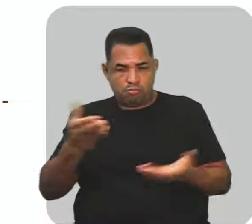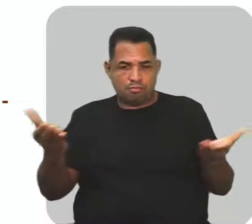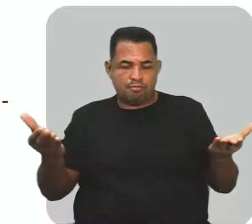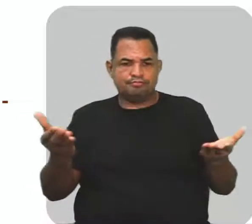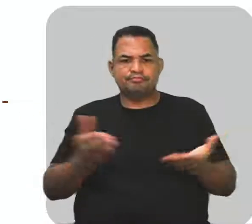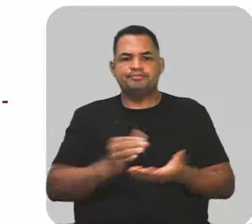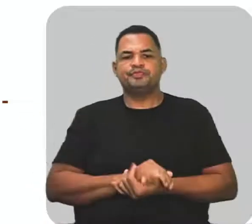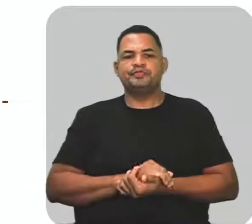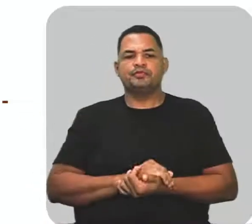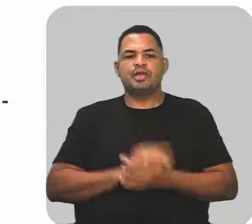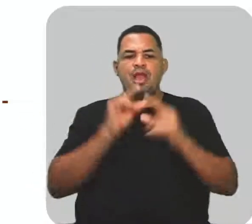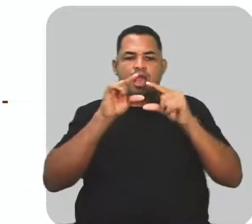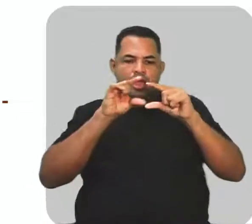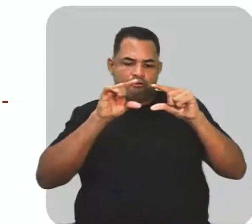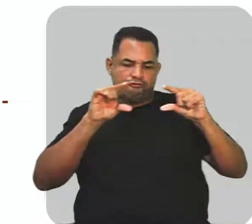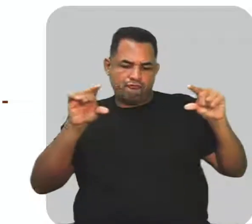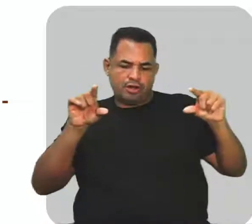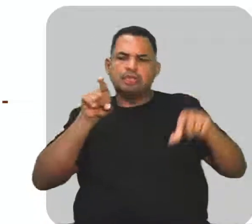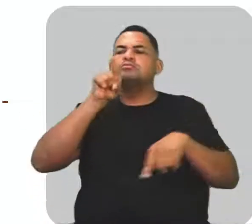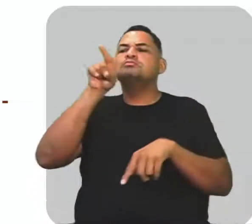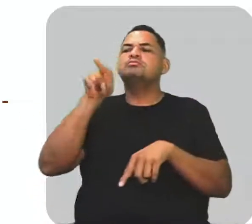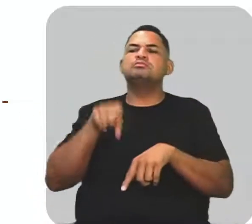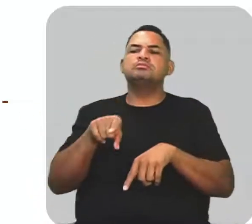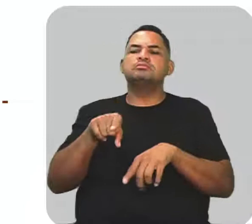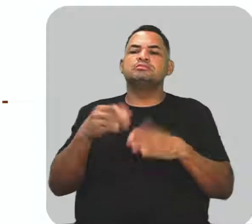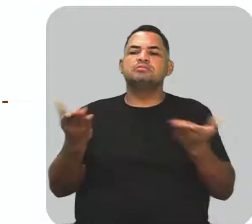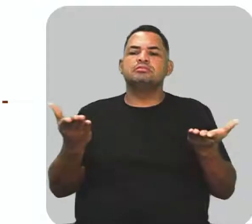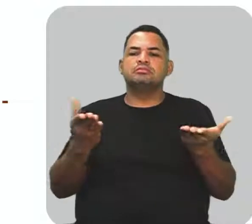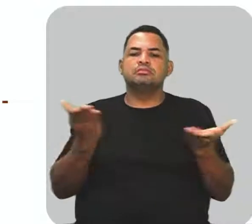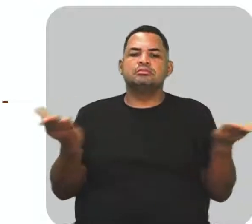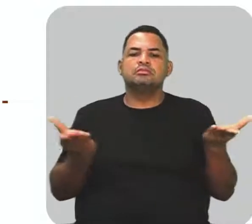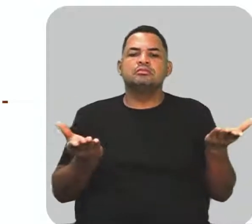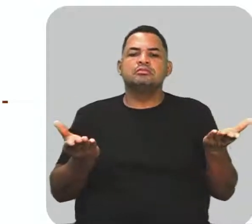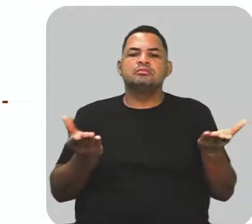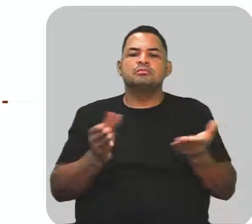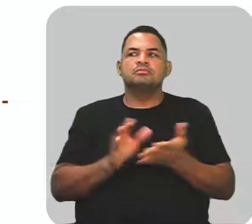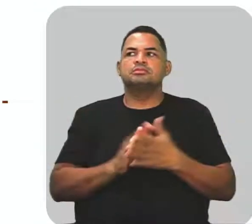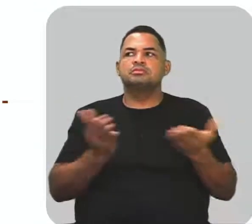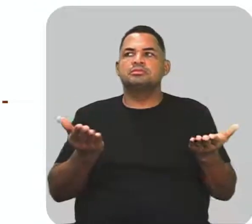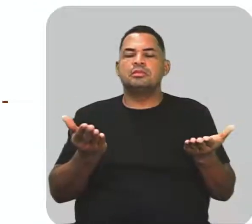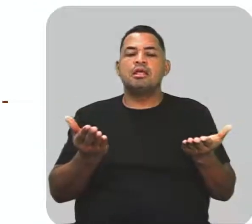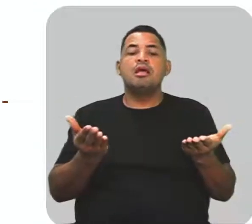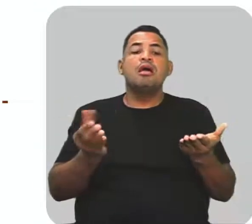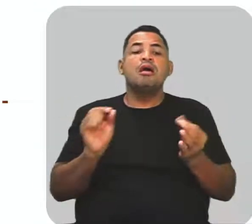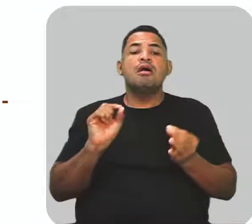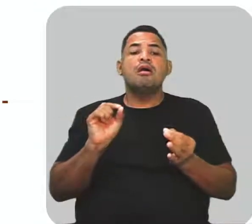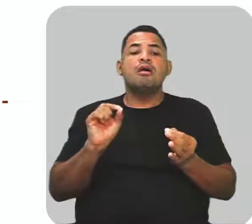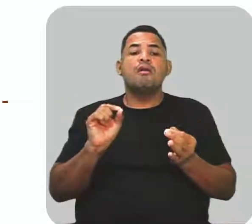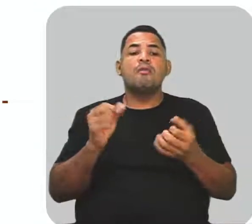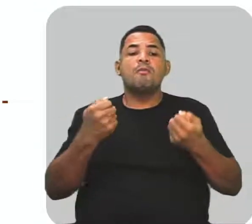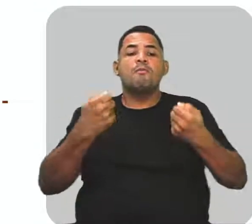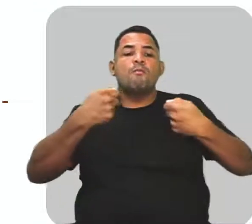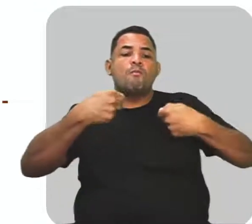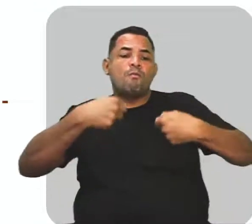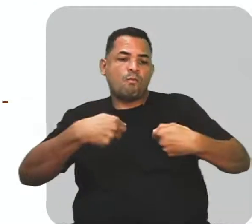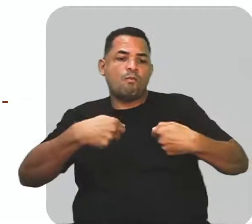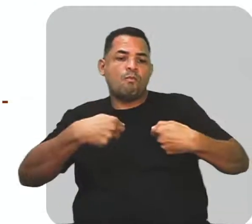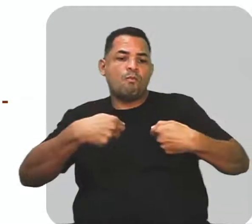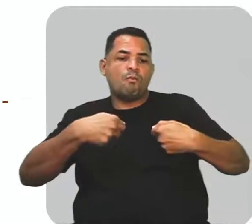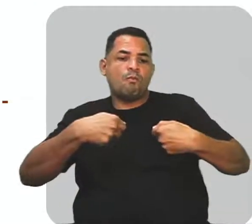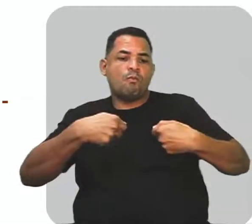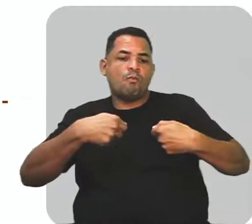Ok? Então, a frase interrogativa, as frases interrogativas, elas podem